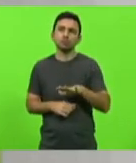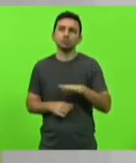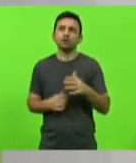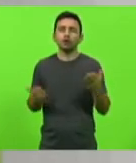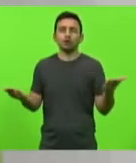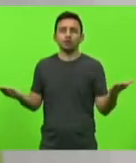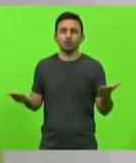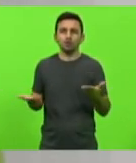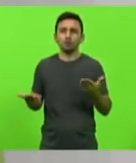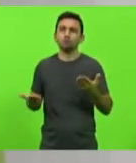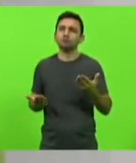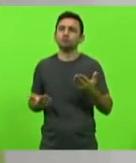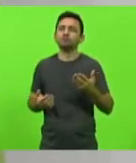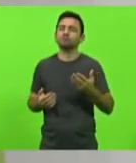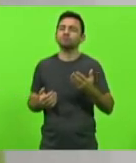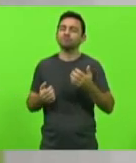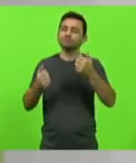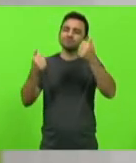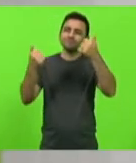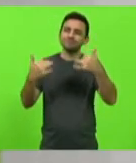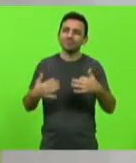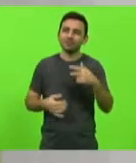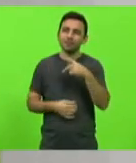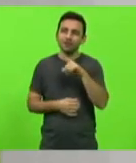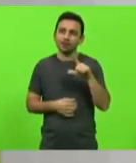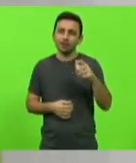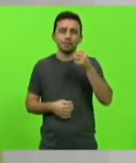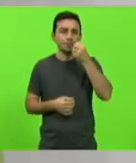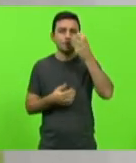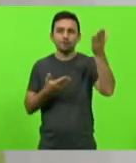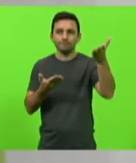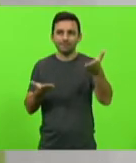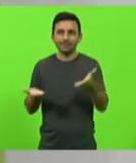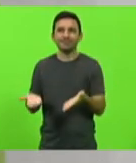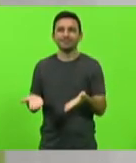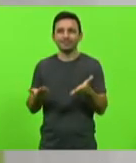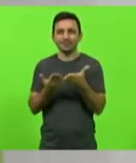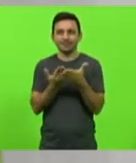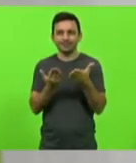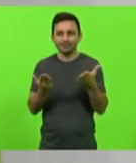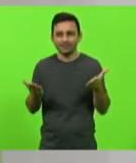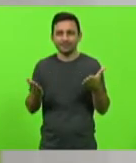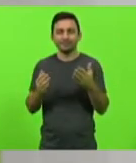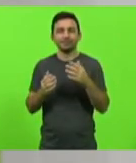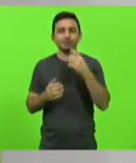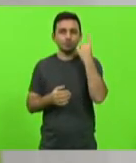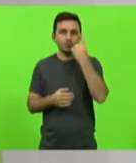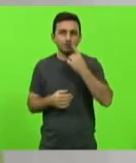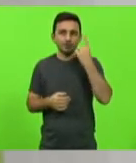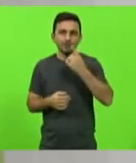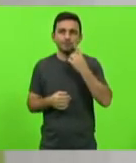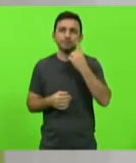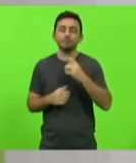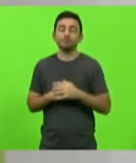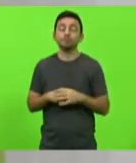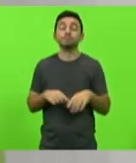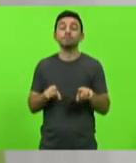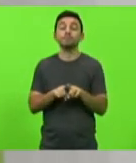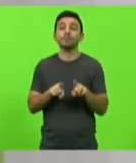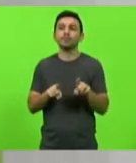nome do PL, e dar as nossas boas-vindas a esses deputados, assim como